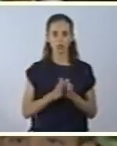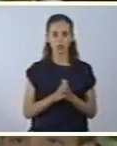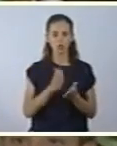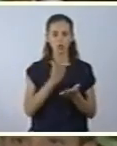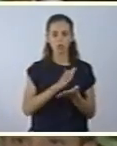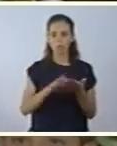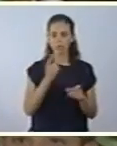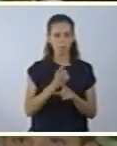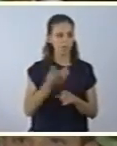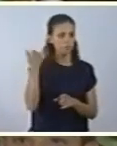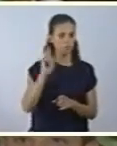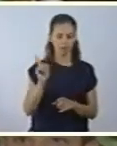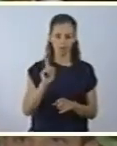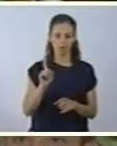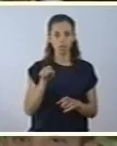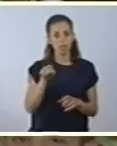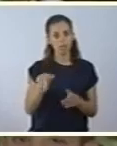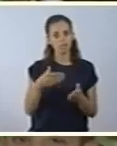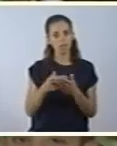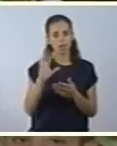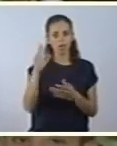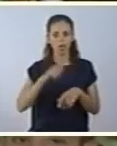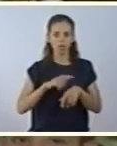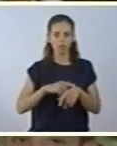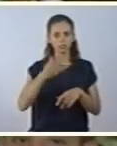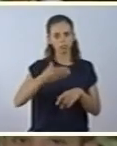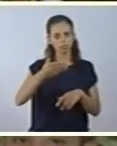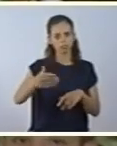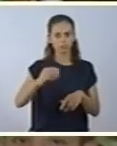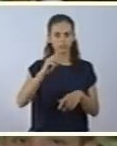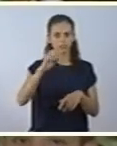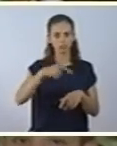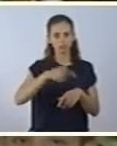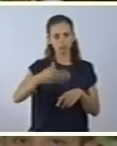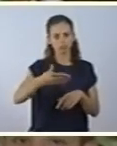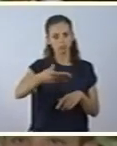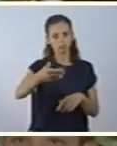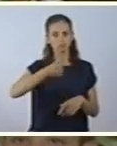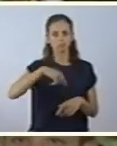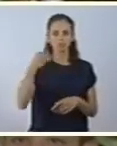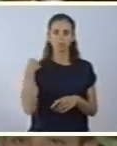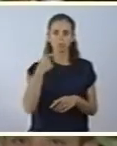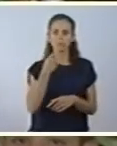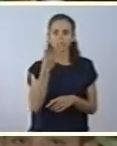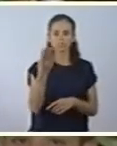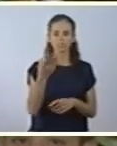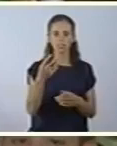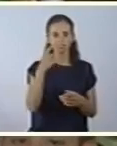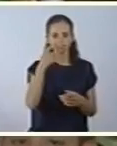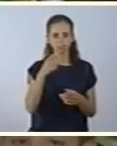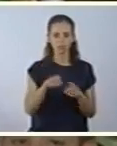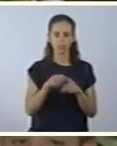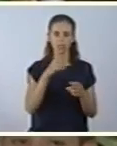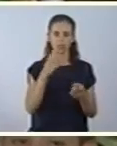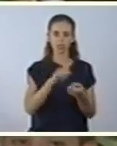mais é a mesma. E isto tem acontecido ao longo de todos os séculos. Somos chamados muitas vezes a ser sinal de